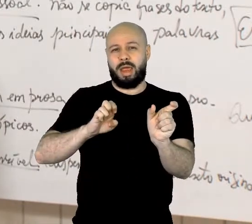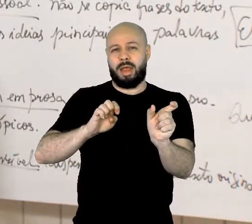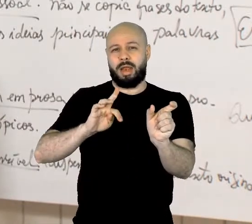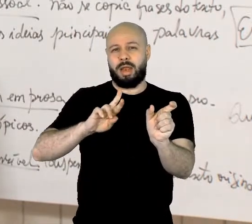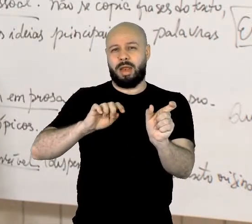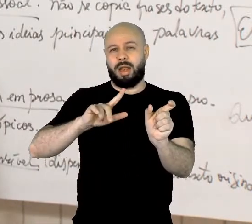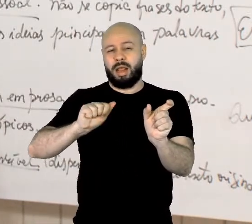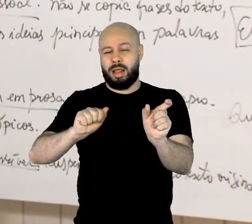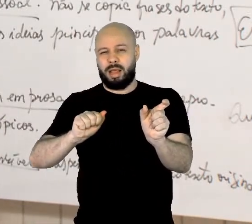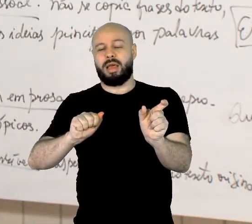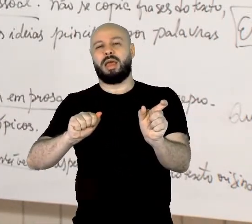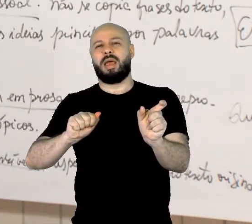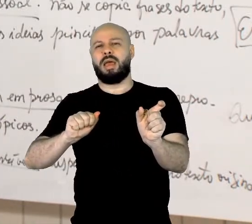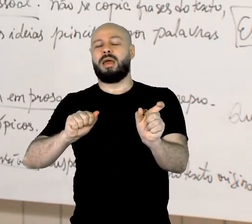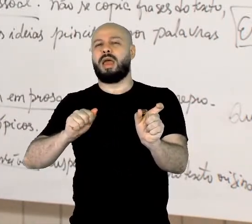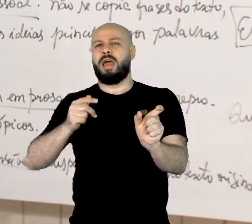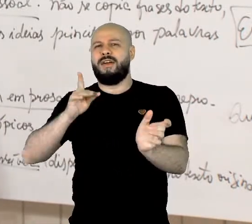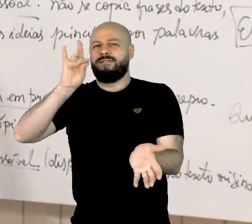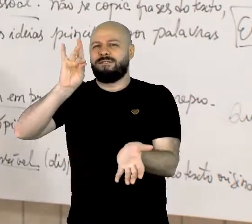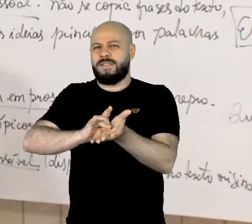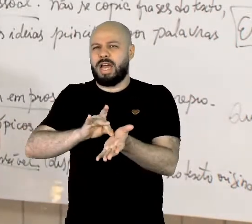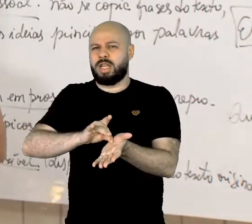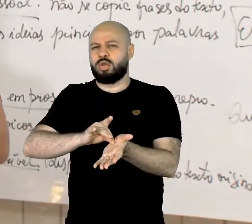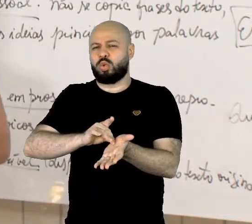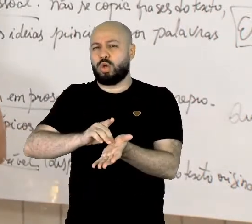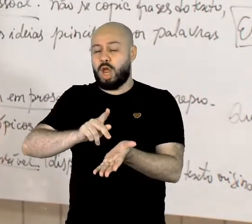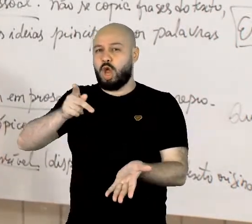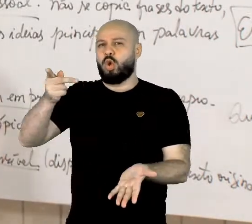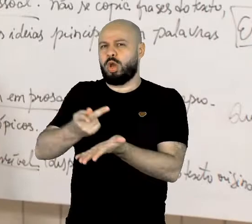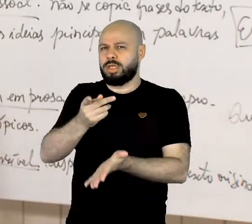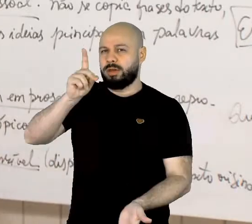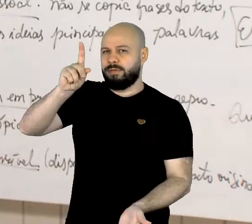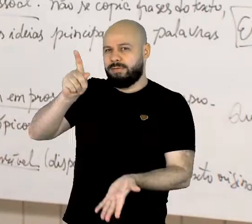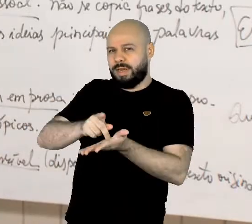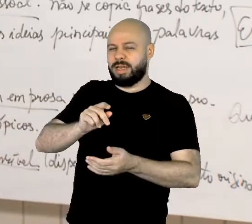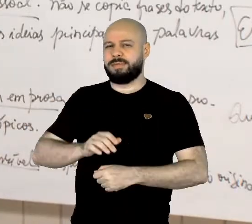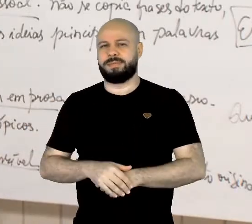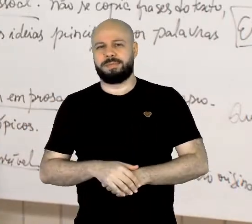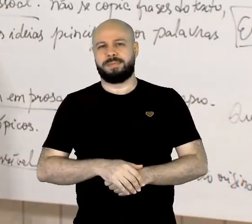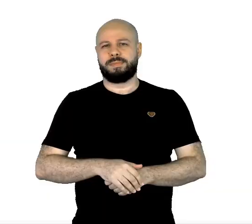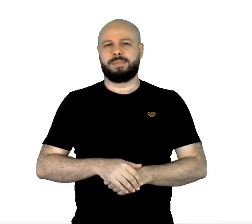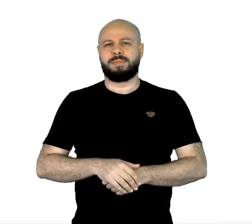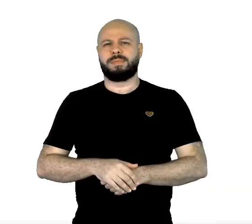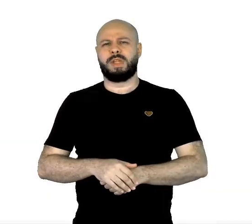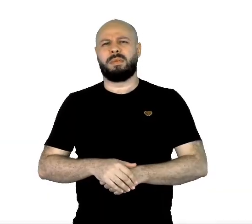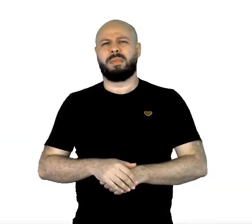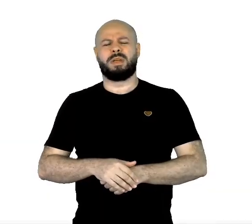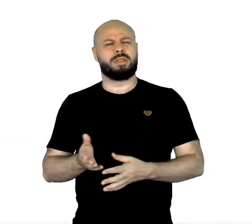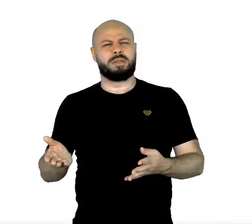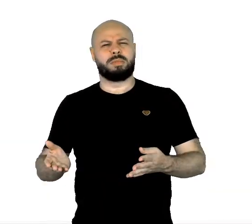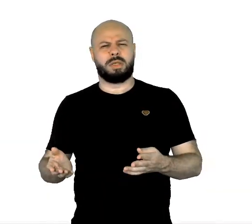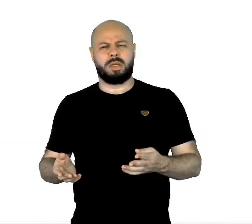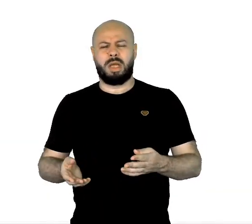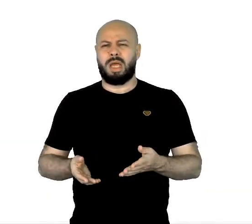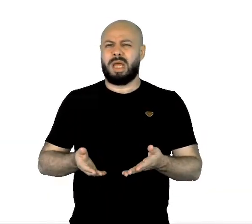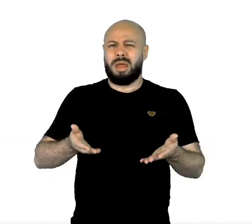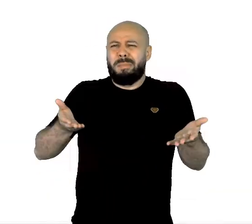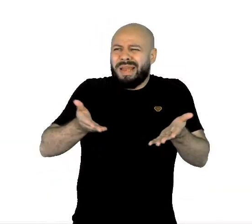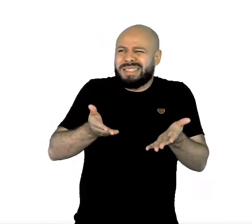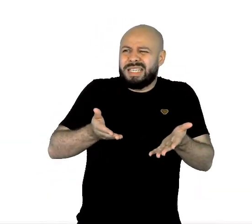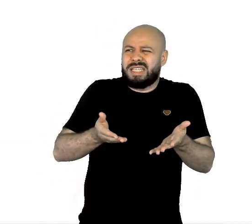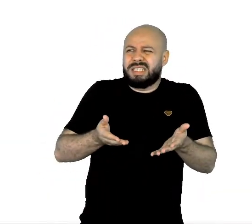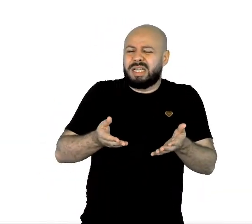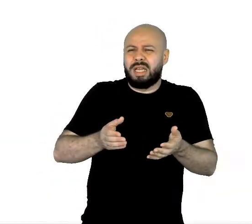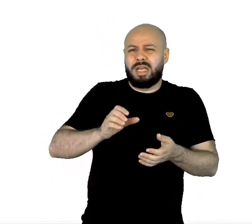de um fato certo. Próximo. E o que é o presente do subjuntivo?